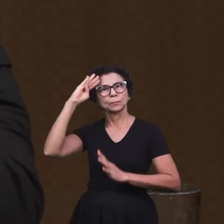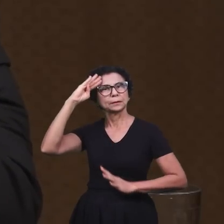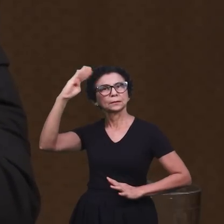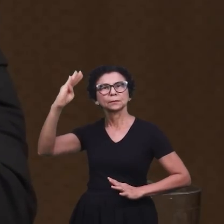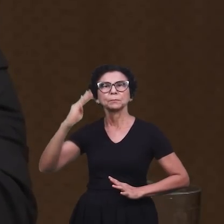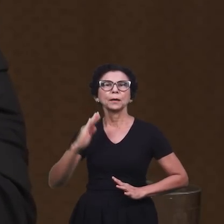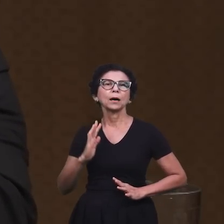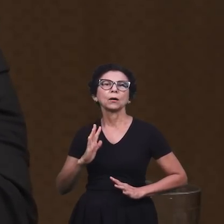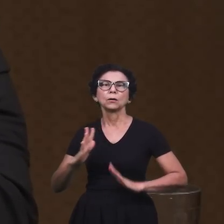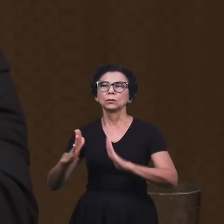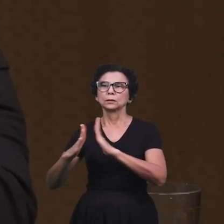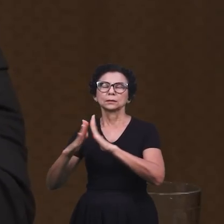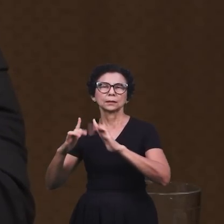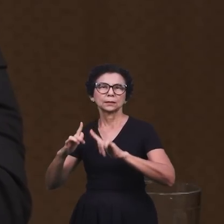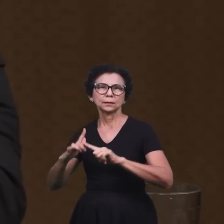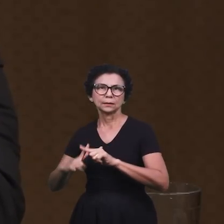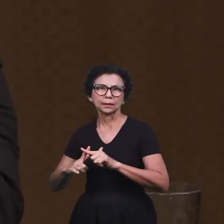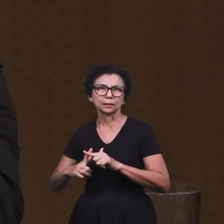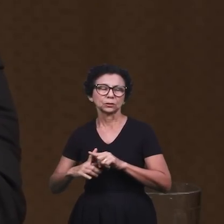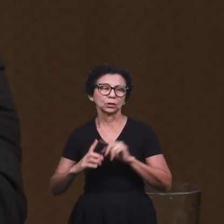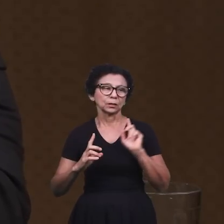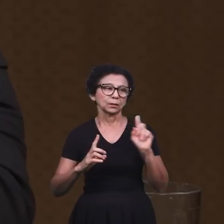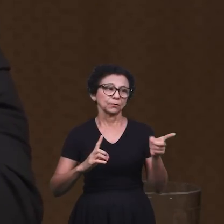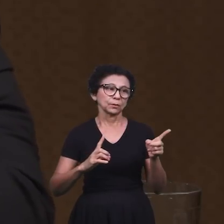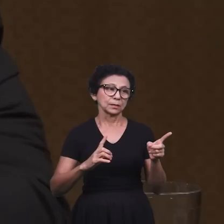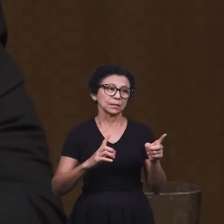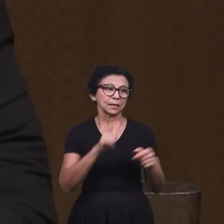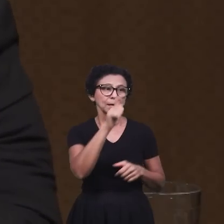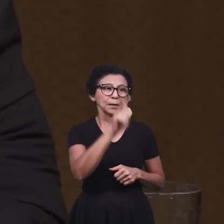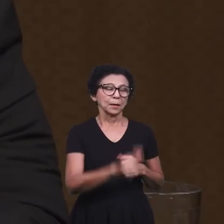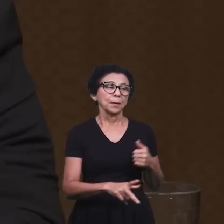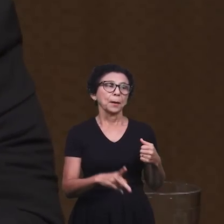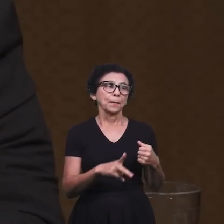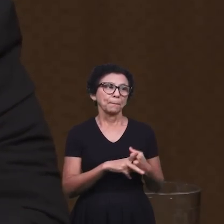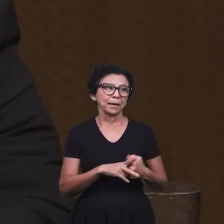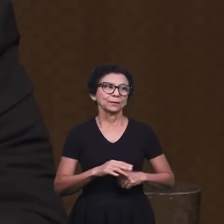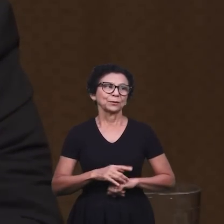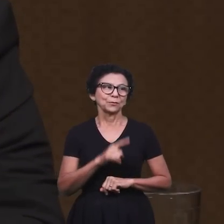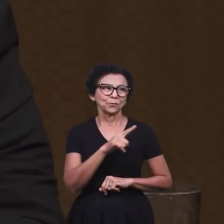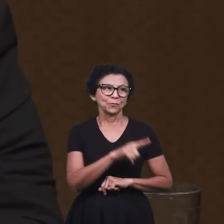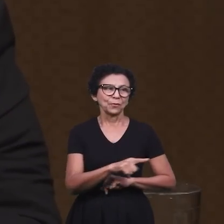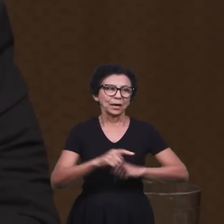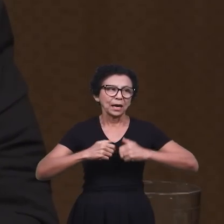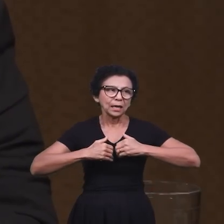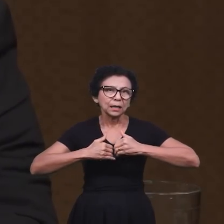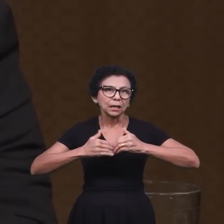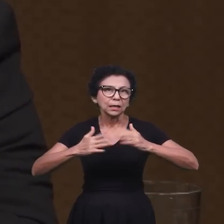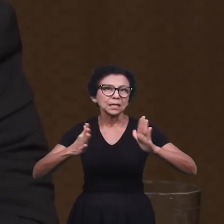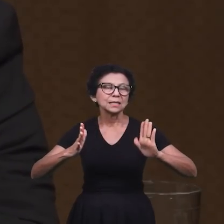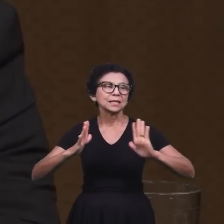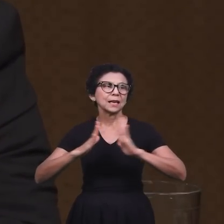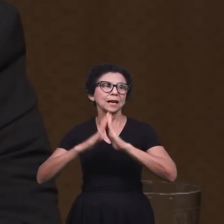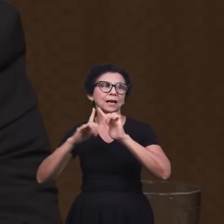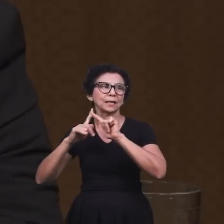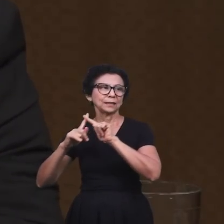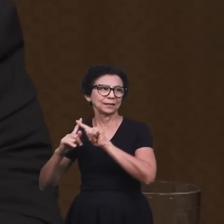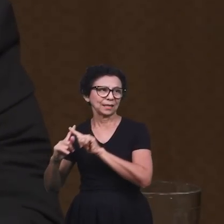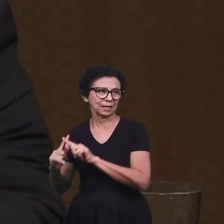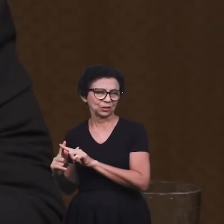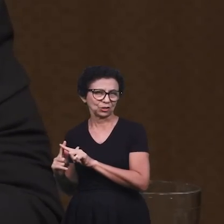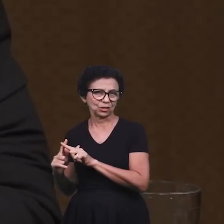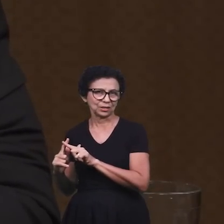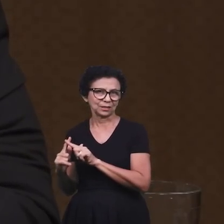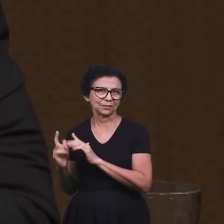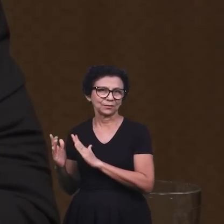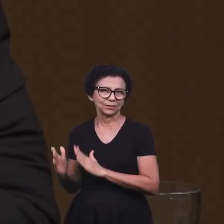essa revelação que você alcançou pelo Espírito, eu edificarei a minha igreja. A palavra que é usada aqui para a igreja é eclésia. É